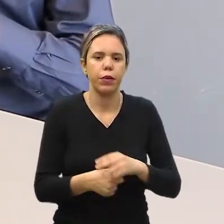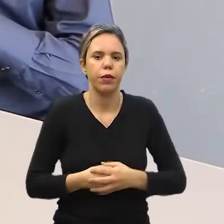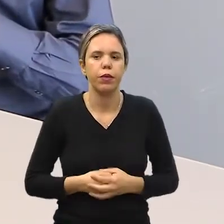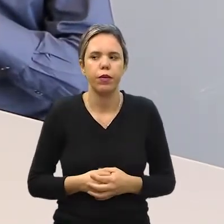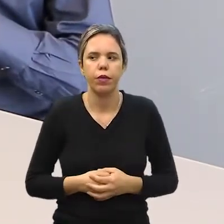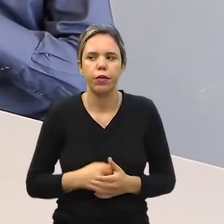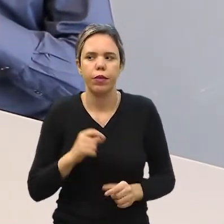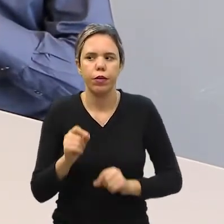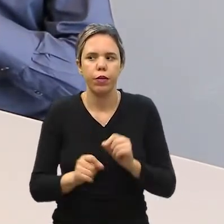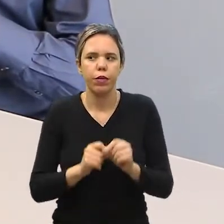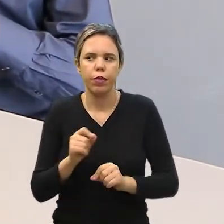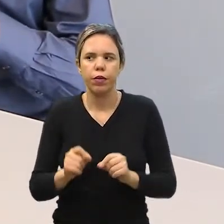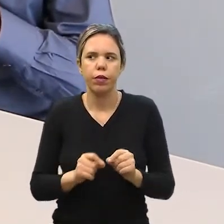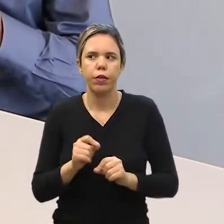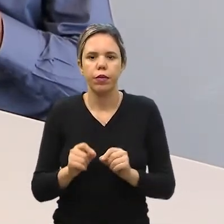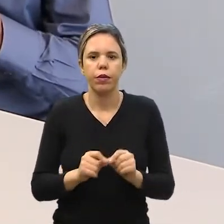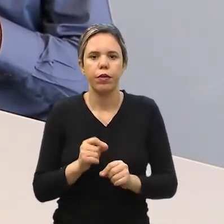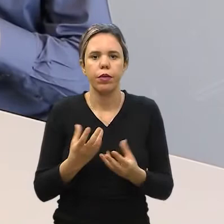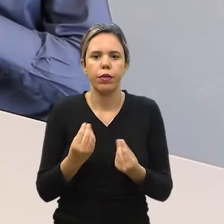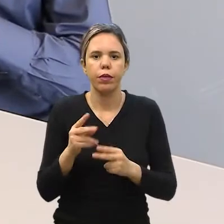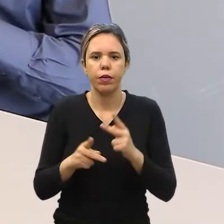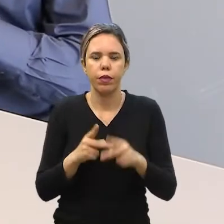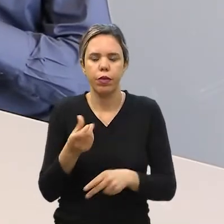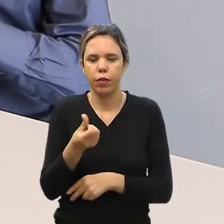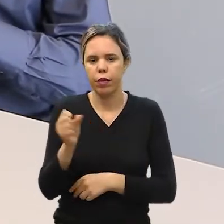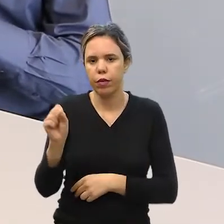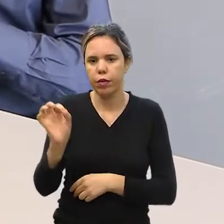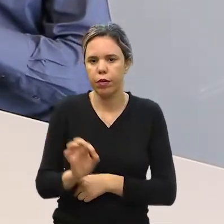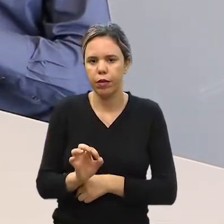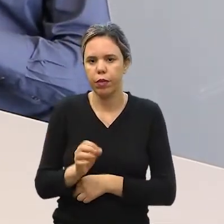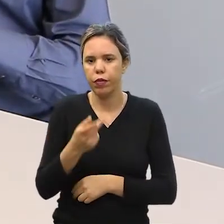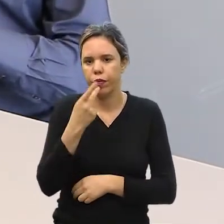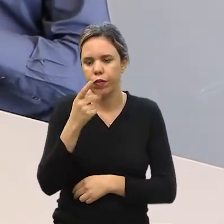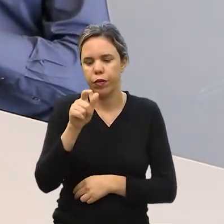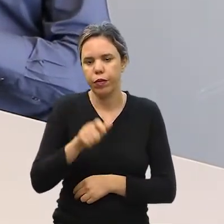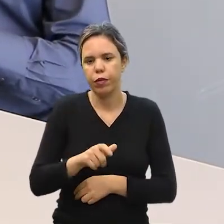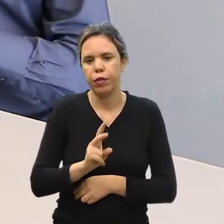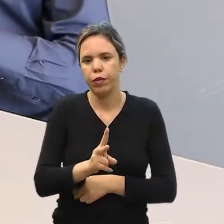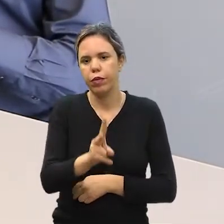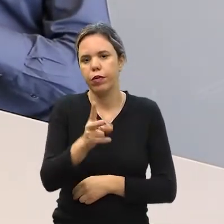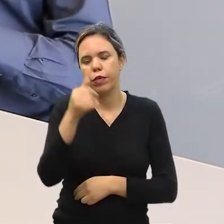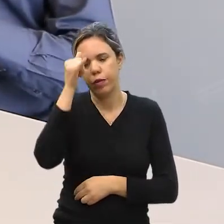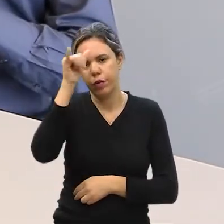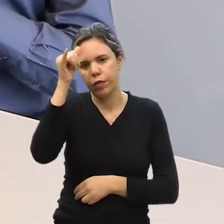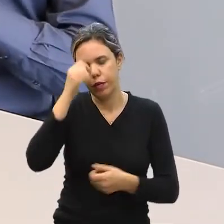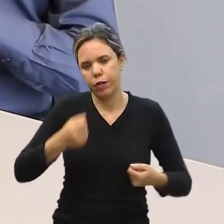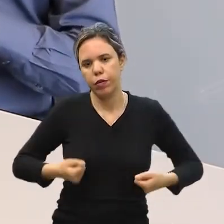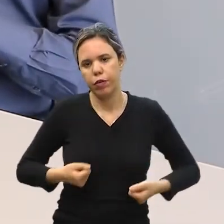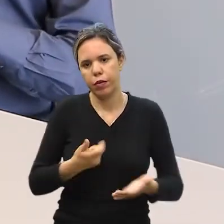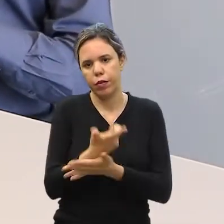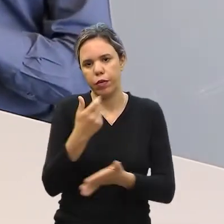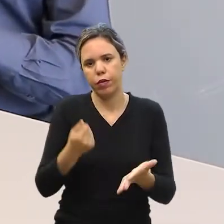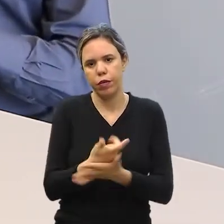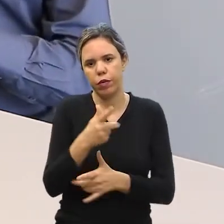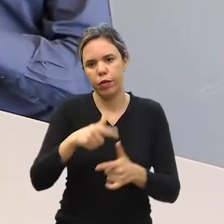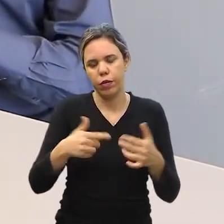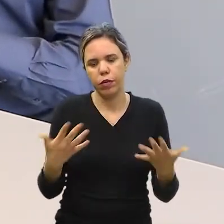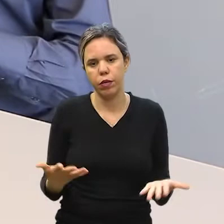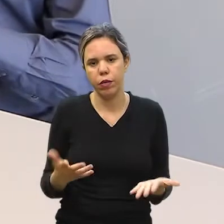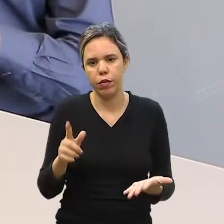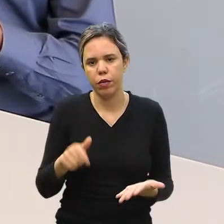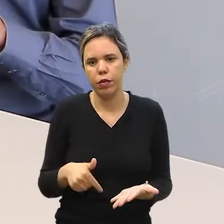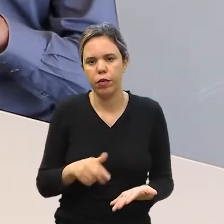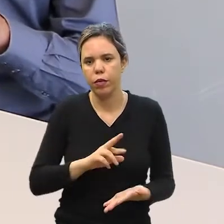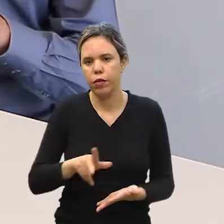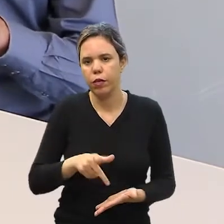E que muita gente, 68%, declaram que continuarão evitando a compra de itens que são